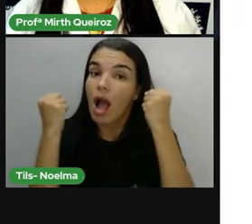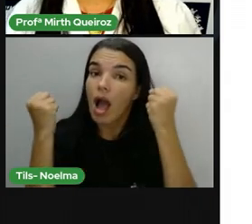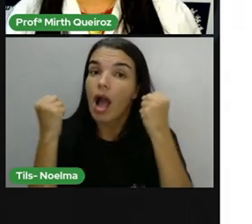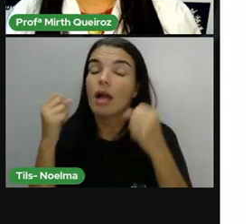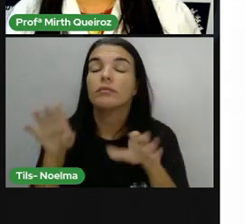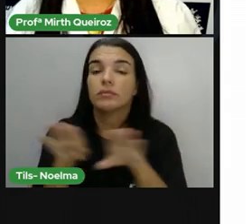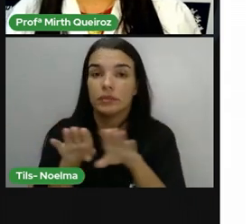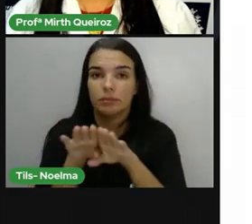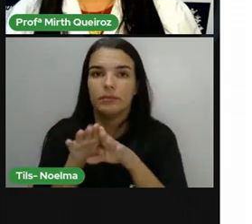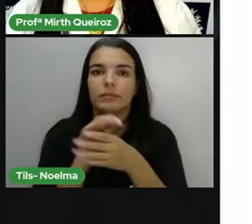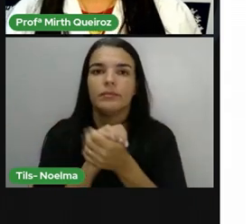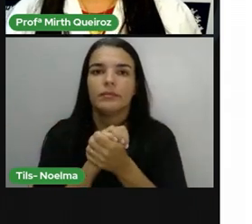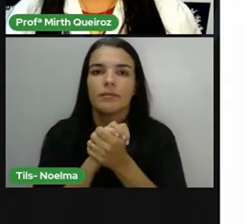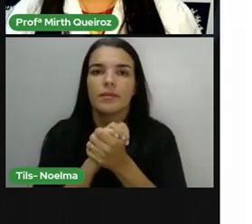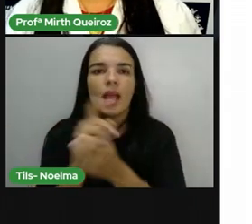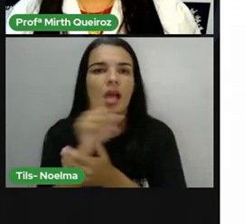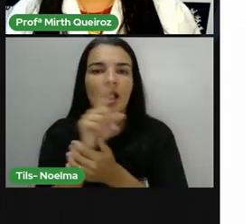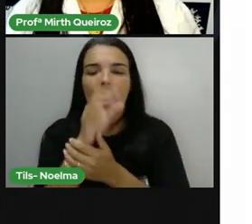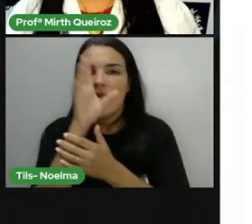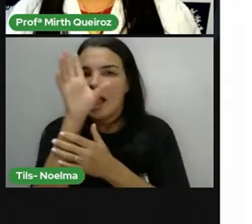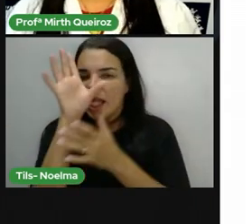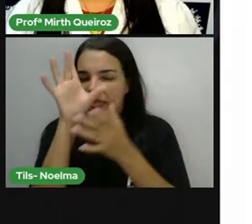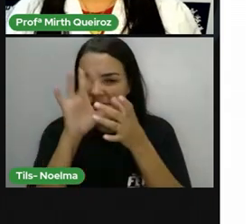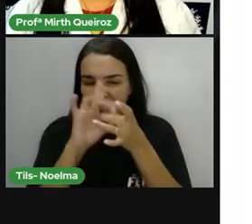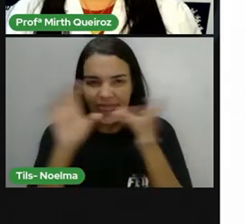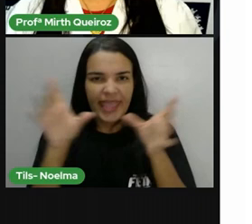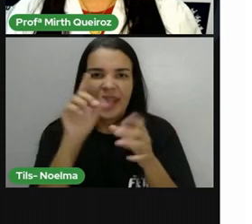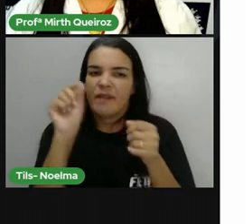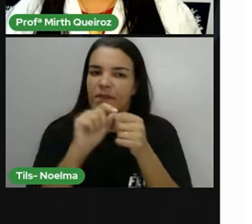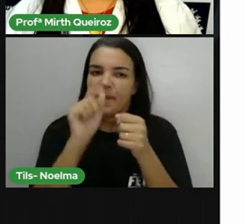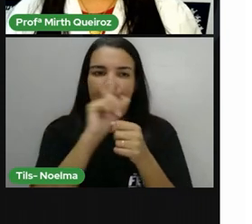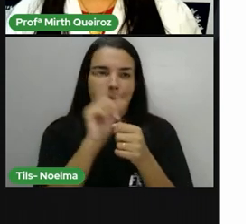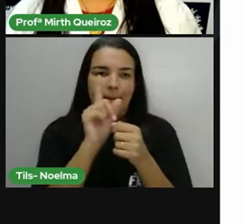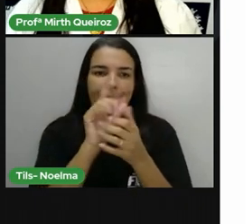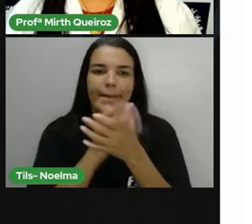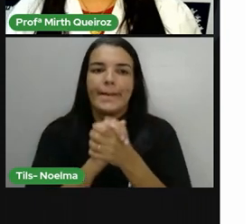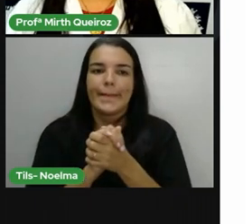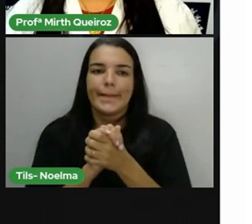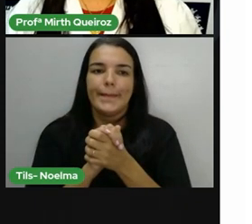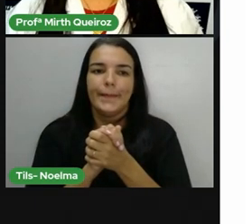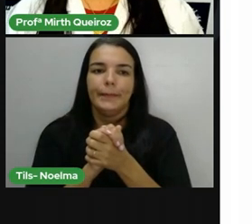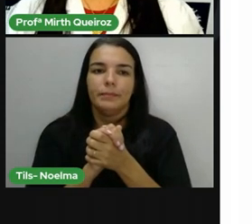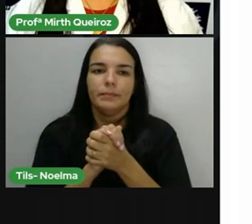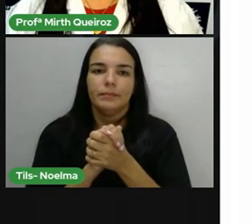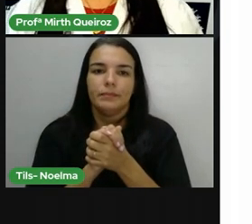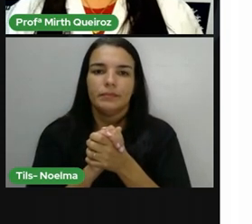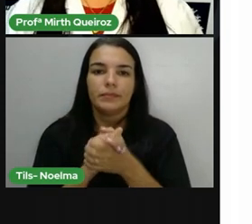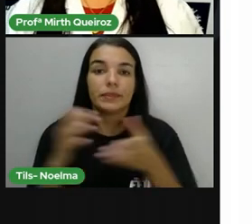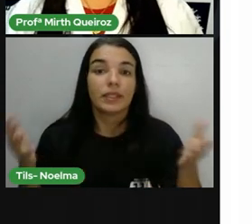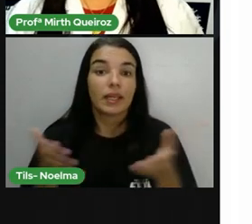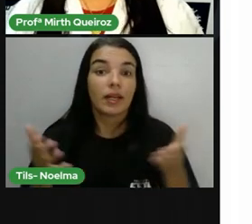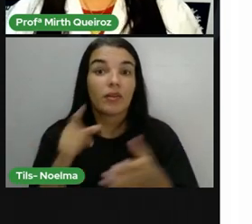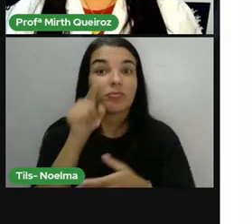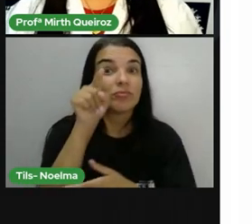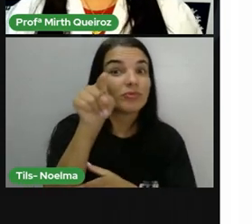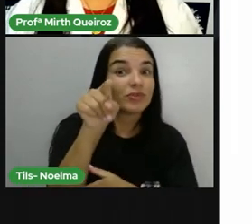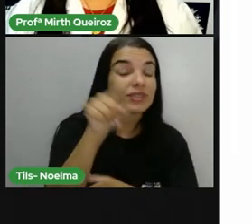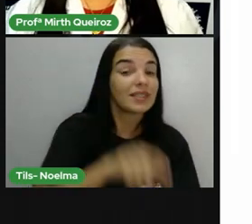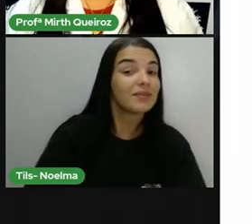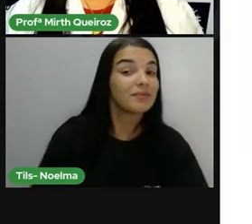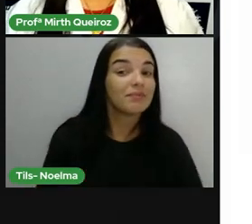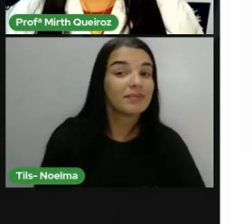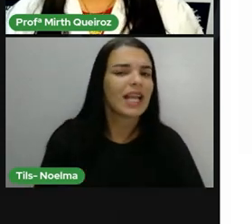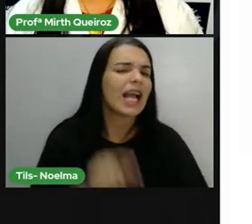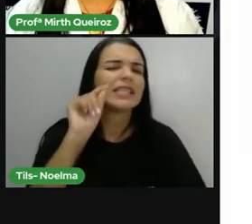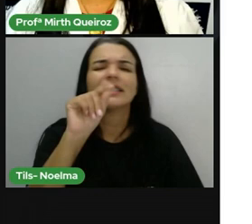física também, certo? Não deixe de fazer isso em casa. E você?